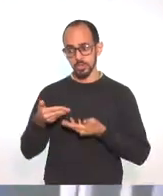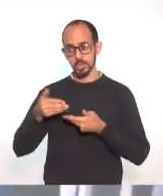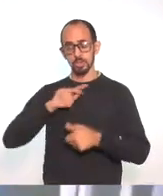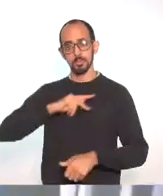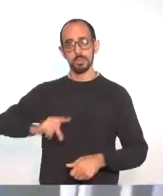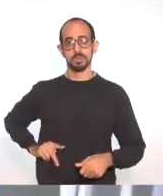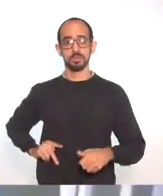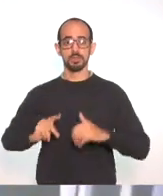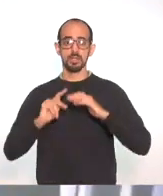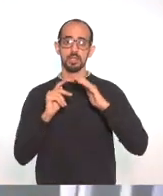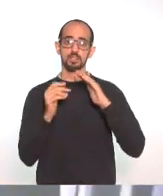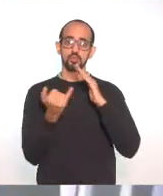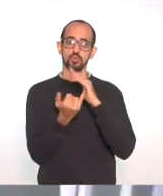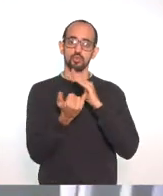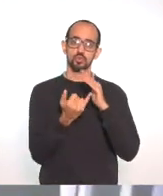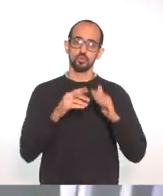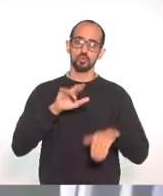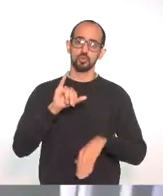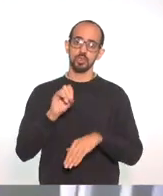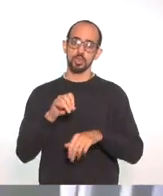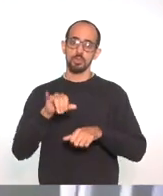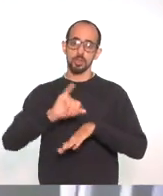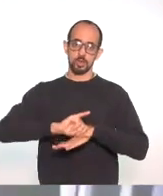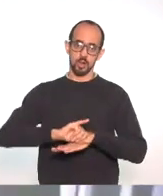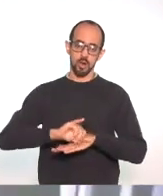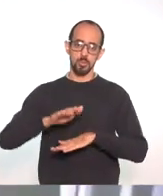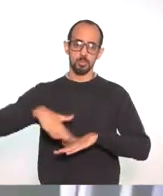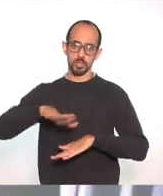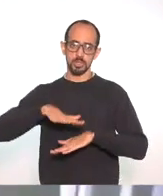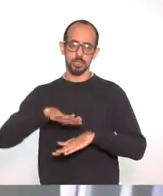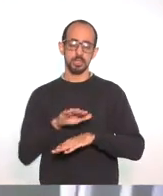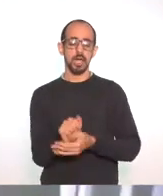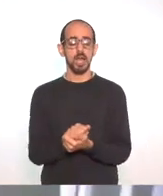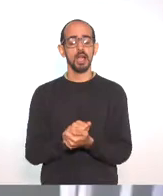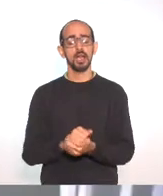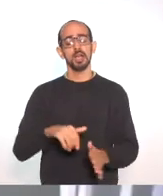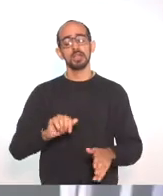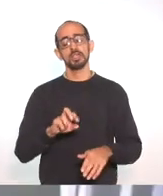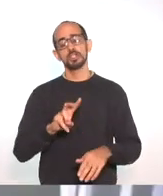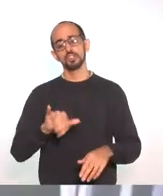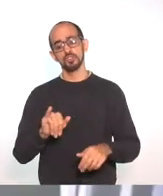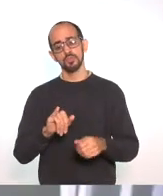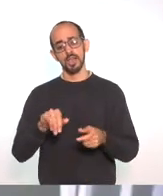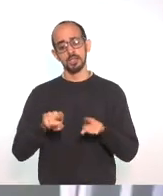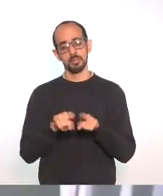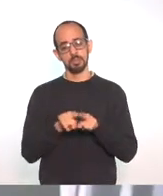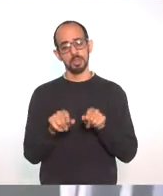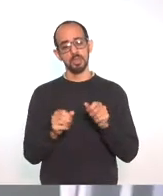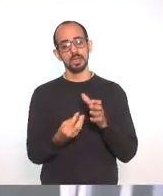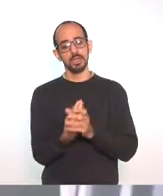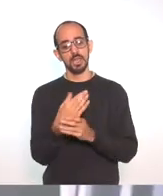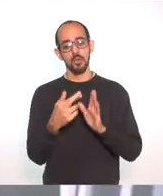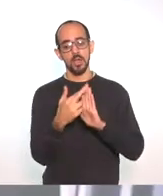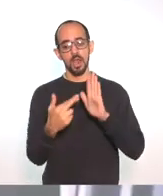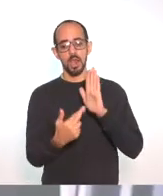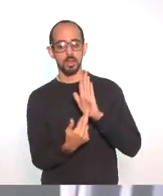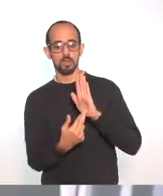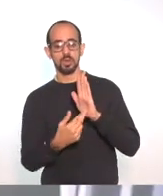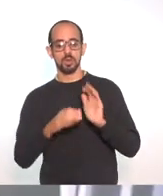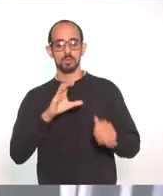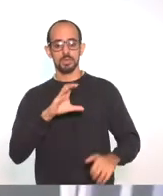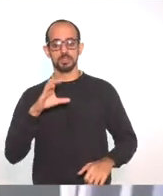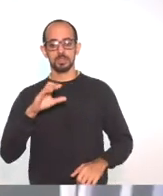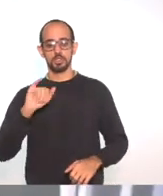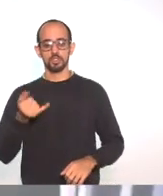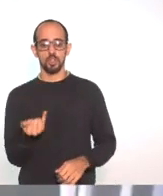metrópole e sobre essa matéria é nós produziremos um relatório que será encaminhado à ccj para o seu parecer não